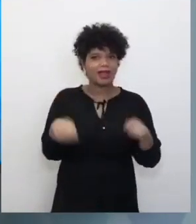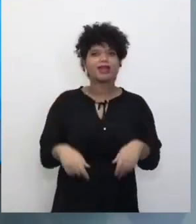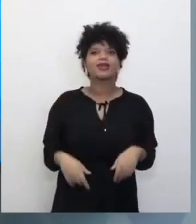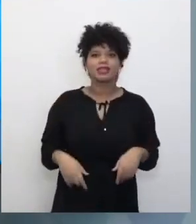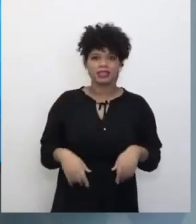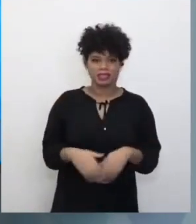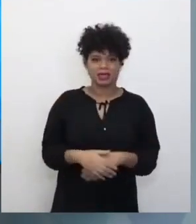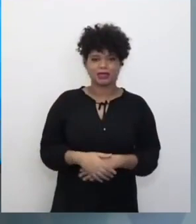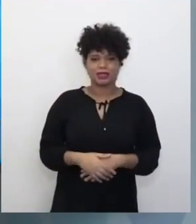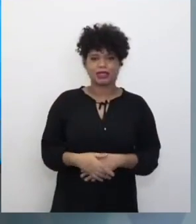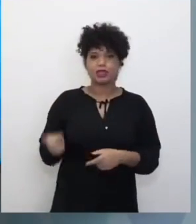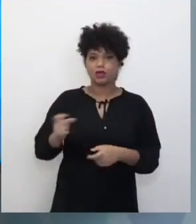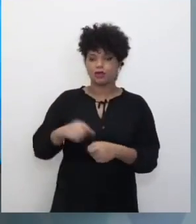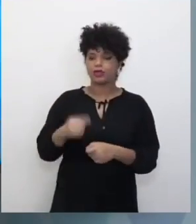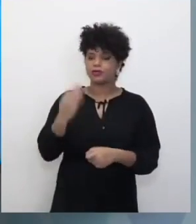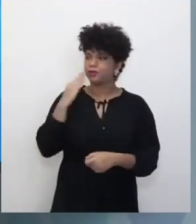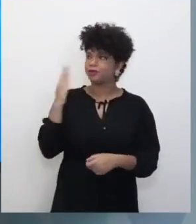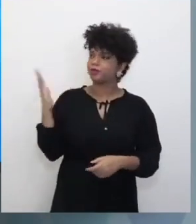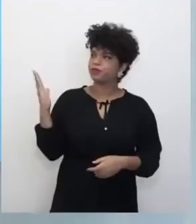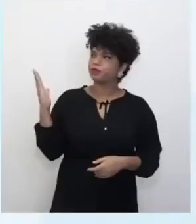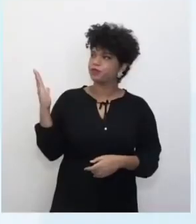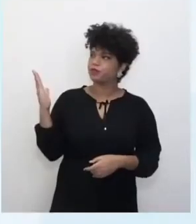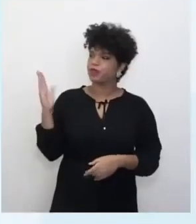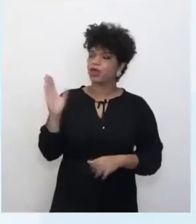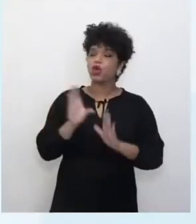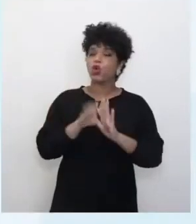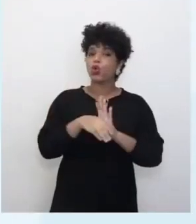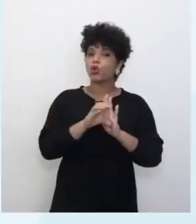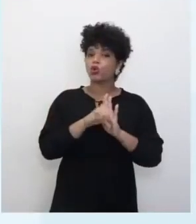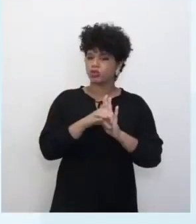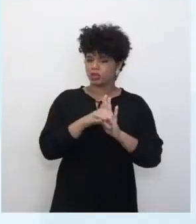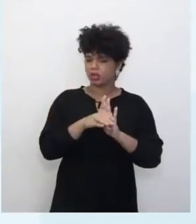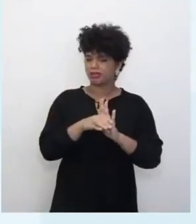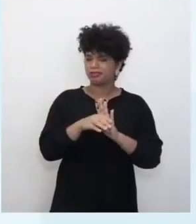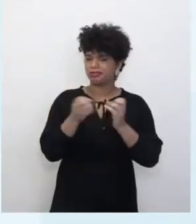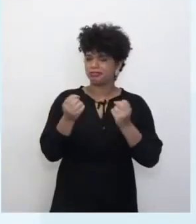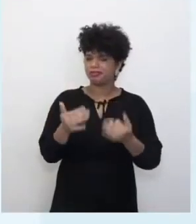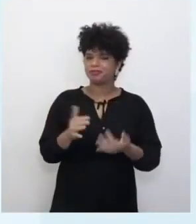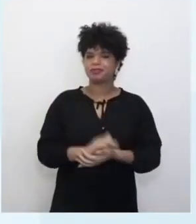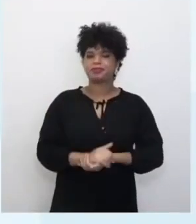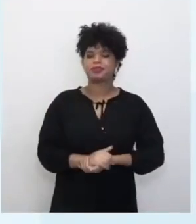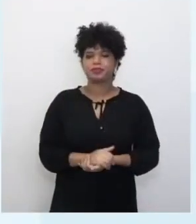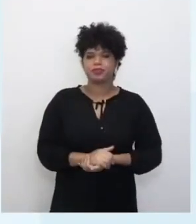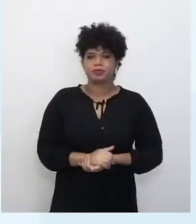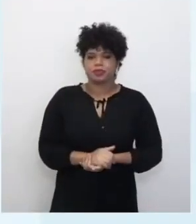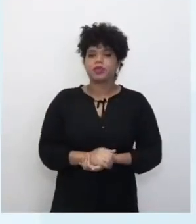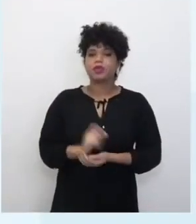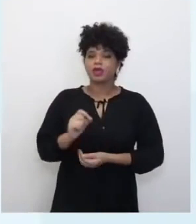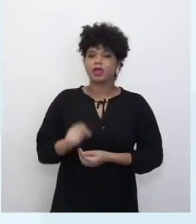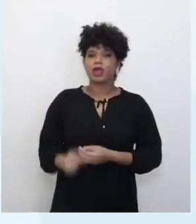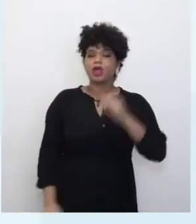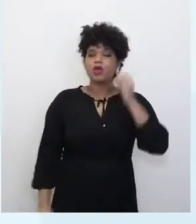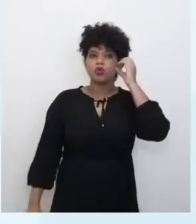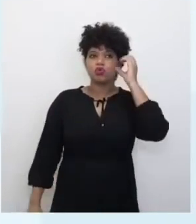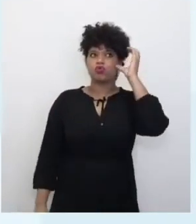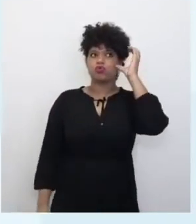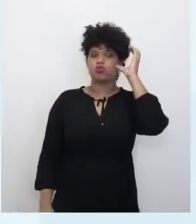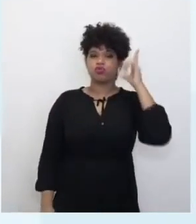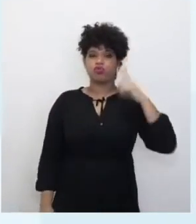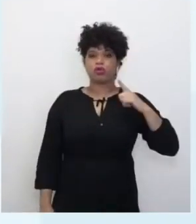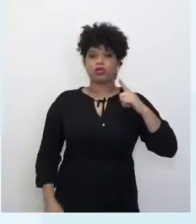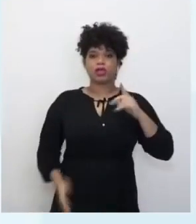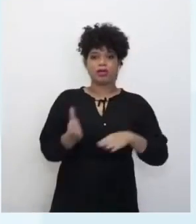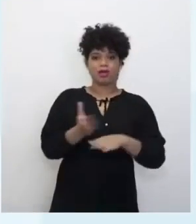isso. Volta na tela, então, porque eu vou ler para eles agora o conceito. Olha só, repertório se refere ao nível de conhecimento do receptor, o seu